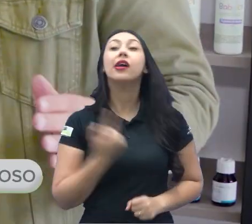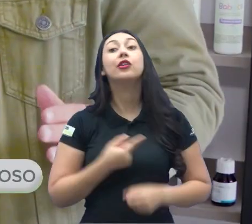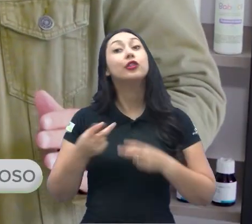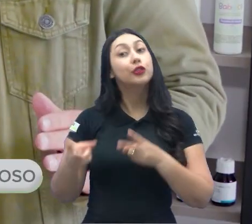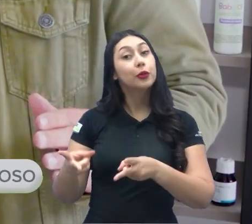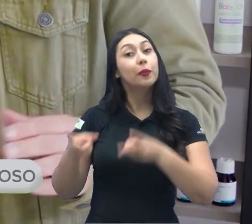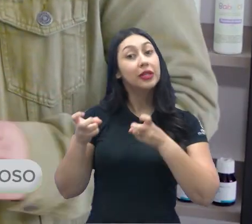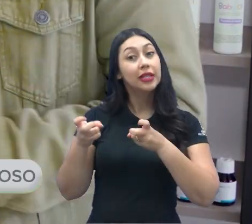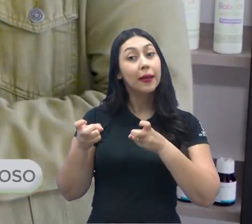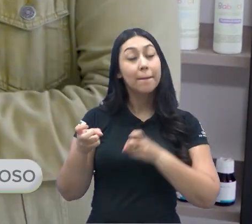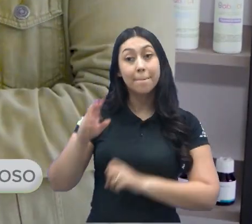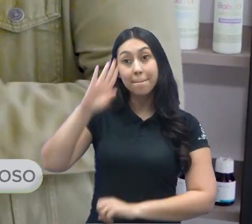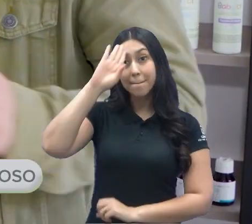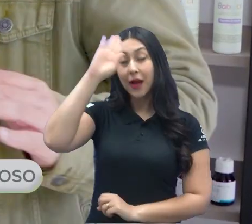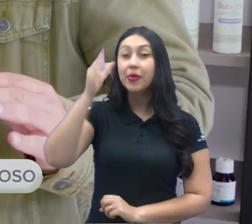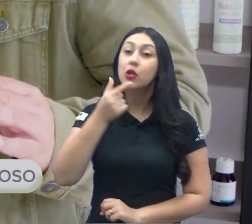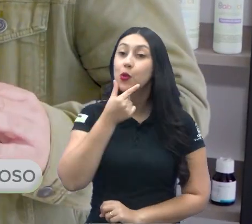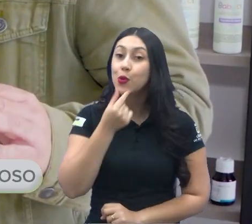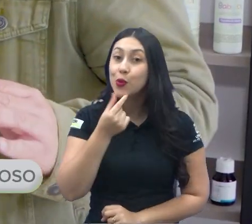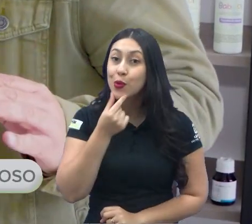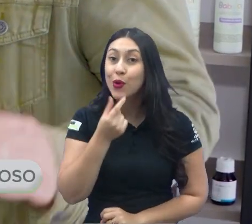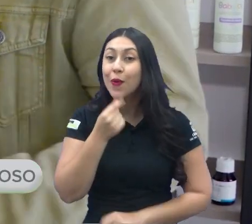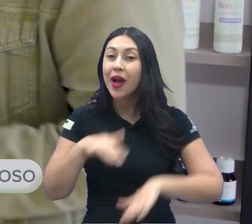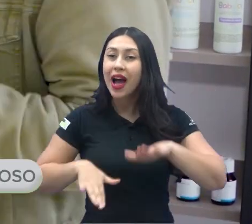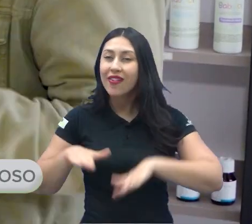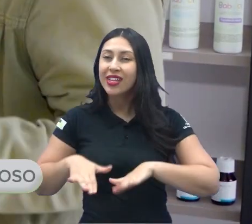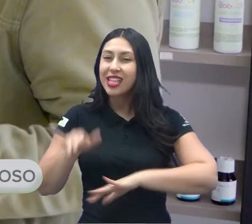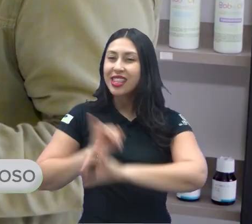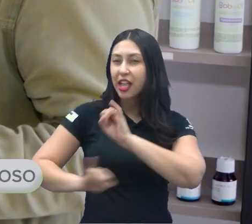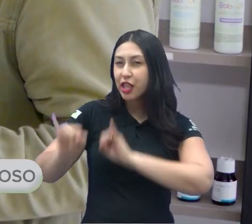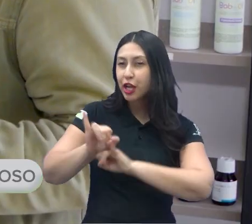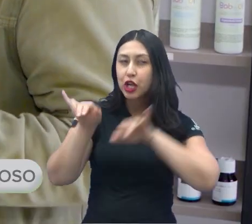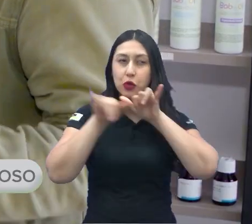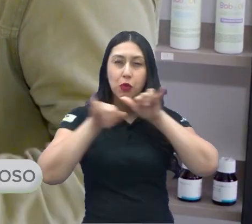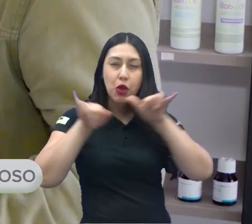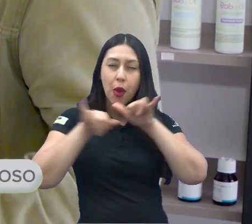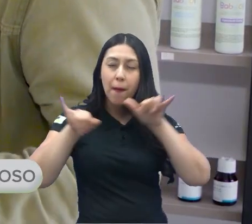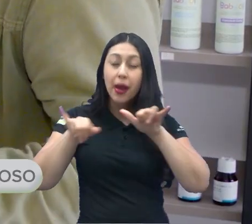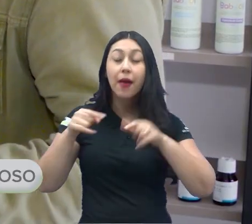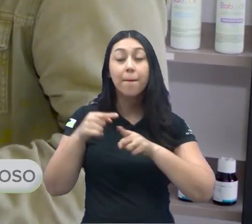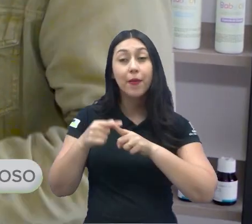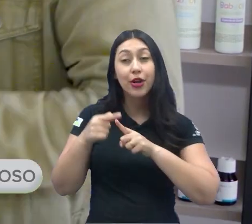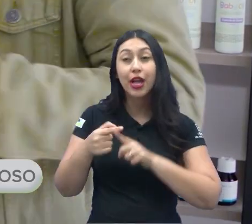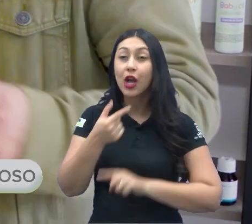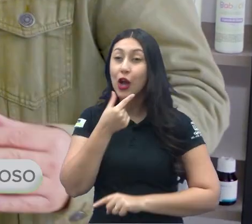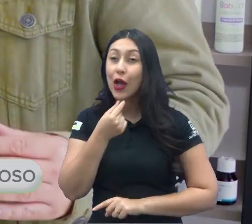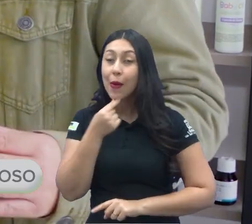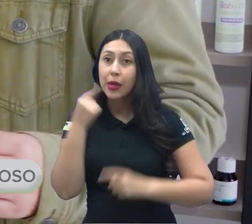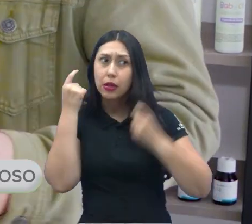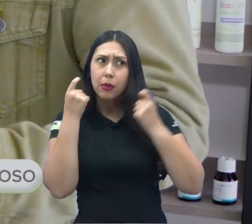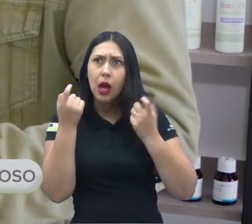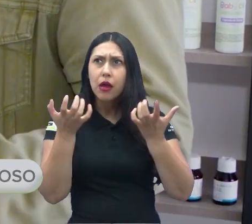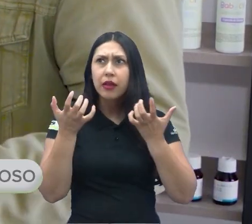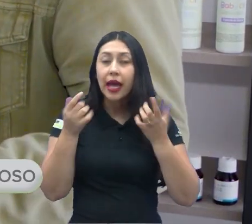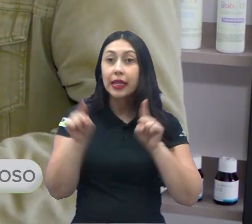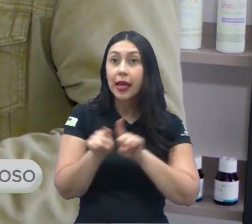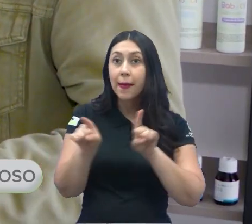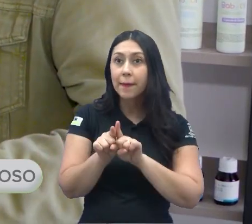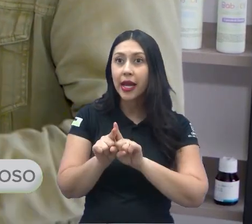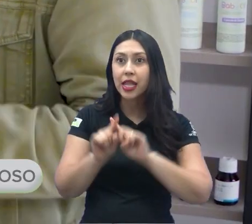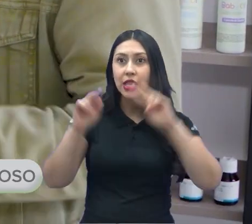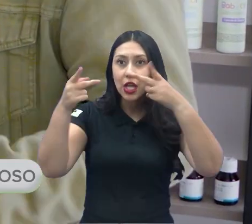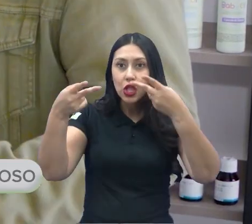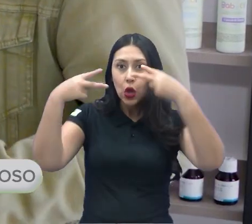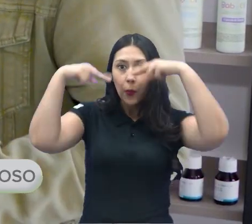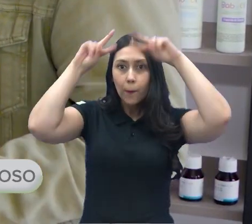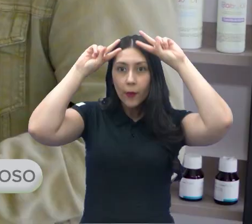os homens também, a gente vê muitas propagandas na internet, estão mais preocupados hoje com o cabelo, fazer implante, né, colocar